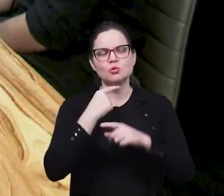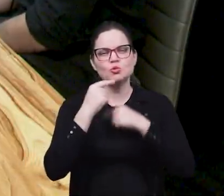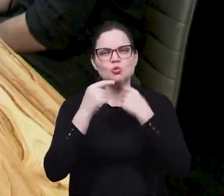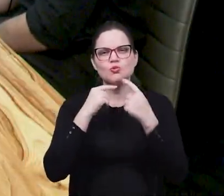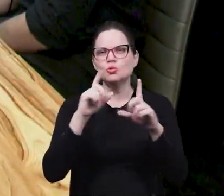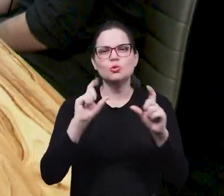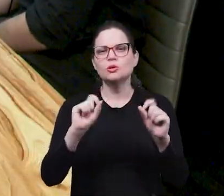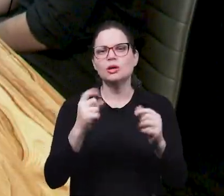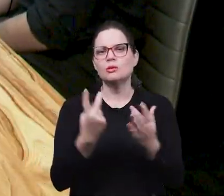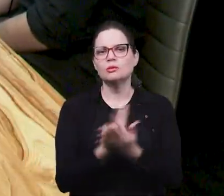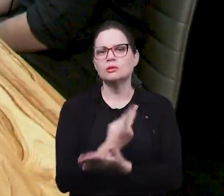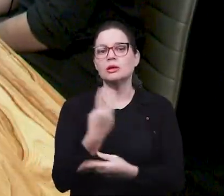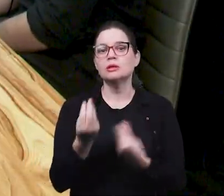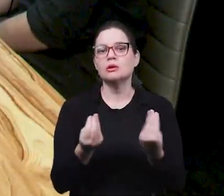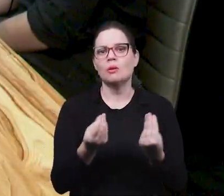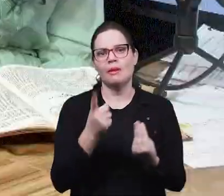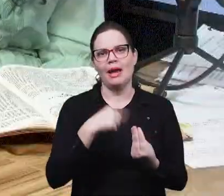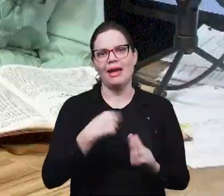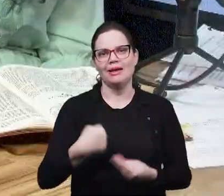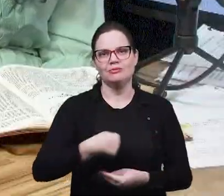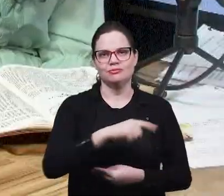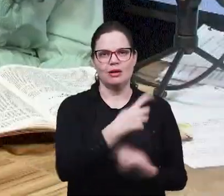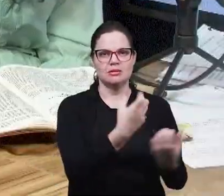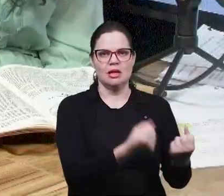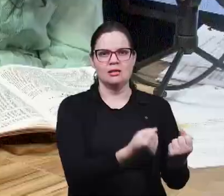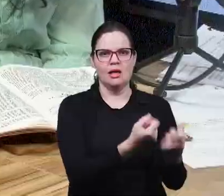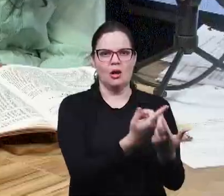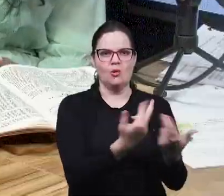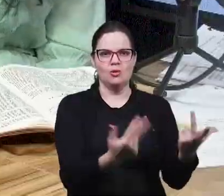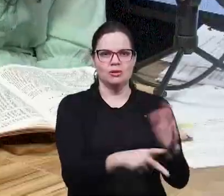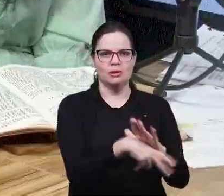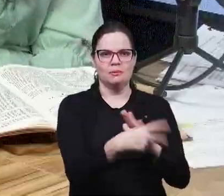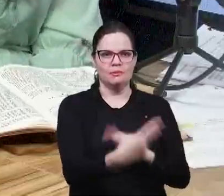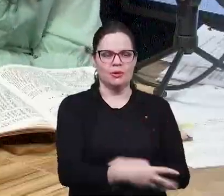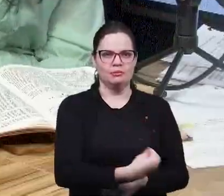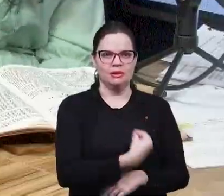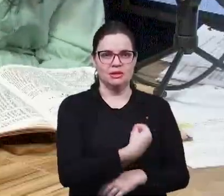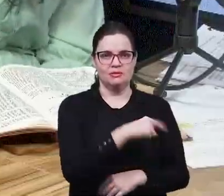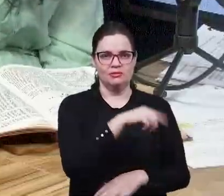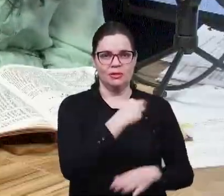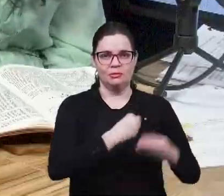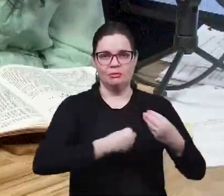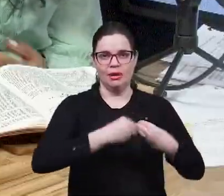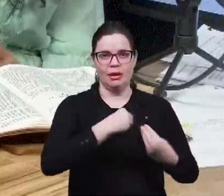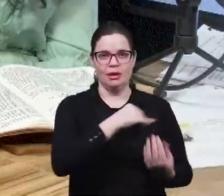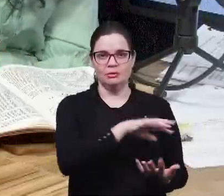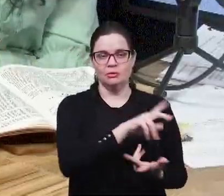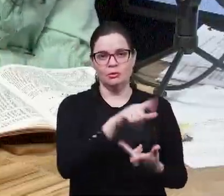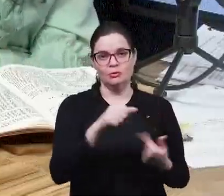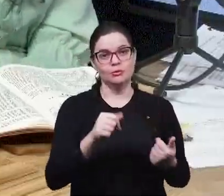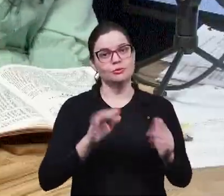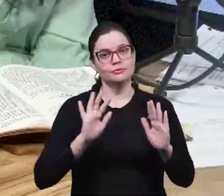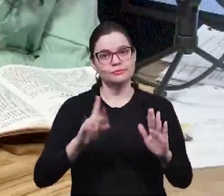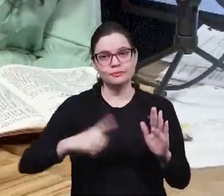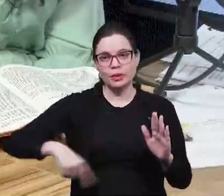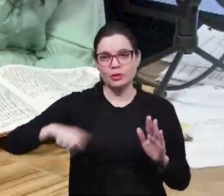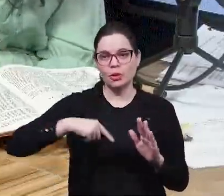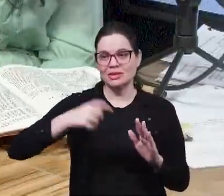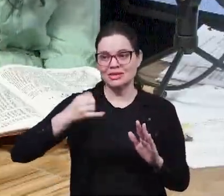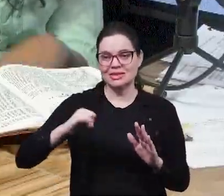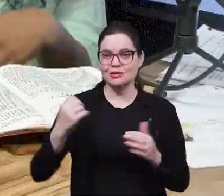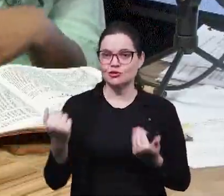isso, e o que mata a fé é o envolvimento com o mundo, né? O envolvimento com as coisas dessa terra. Então, nós como jovens, sempre quando